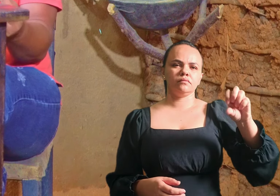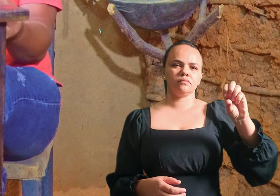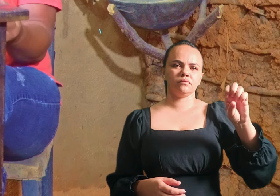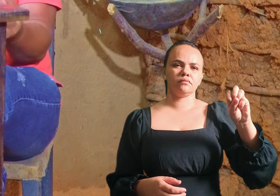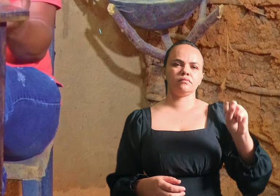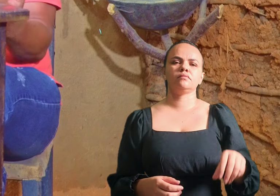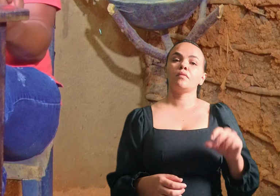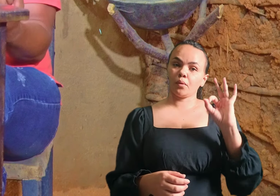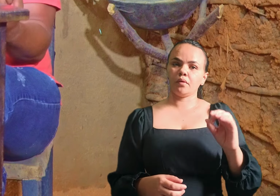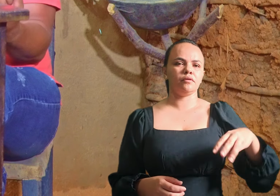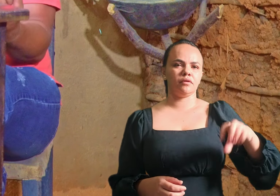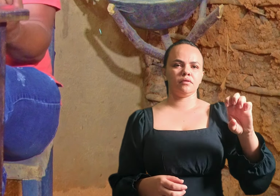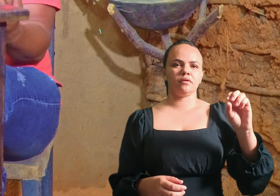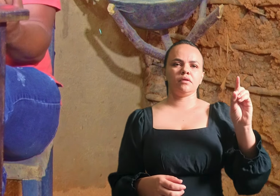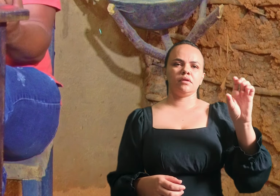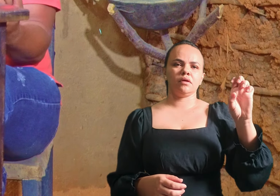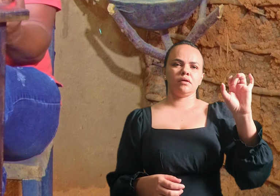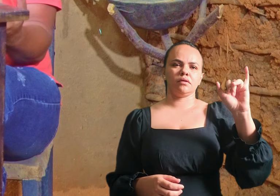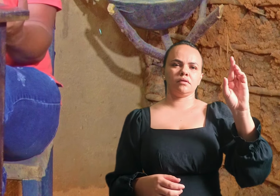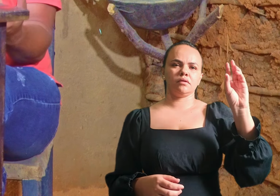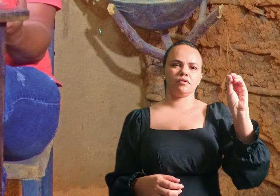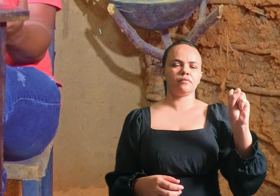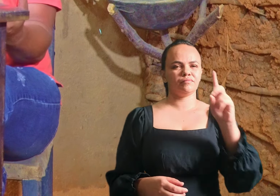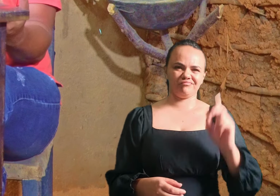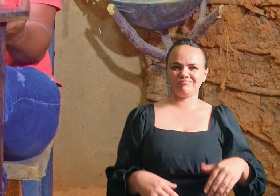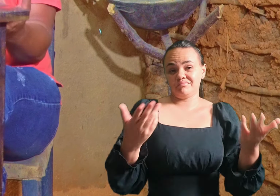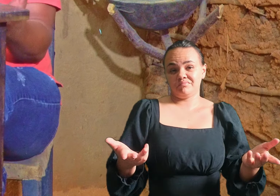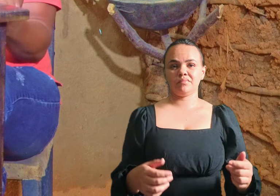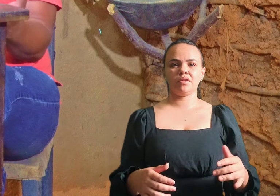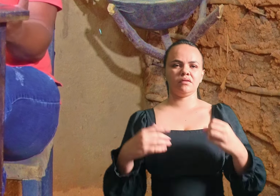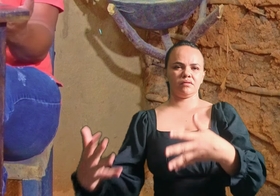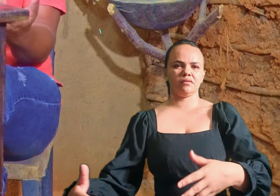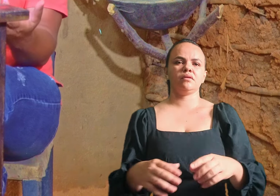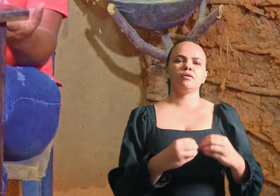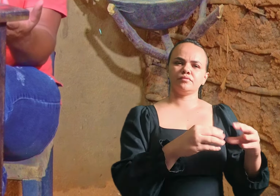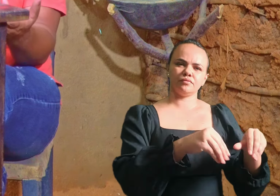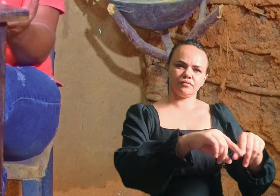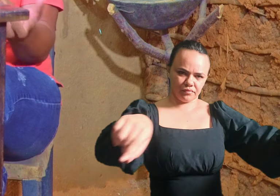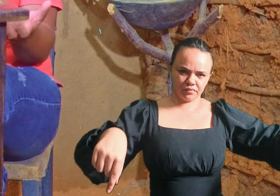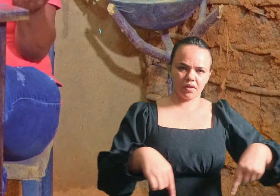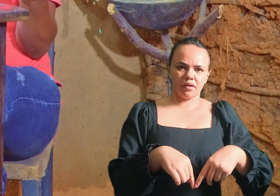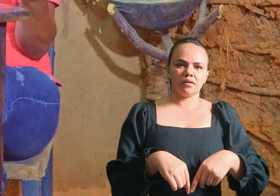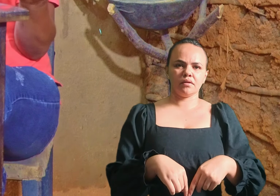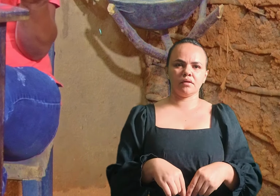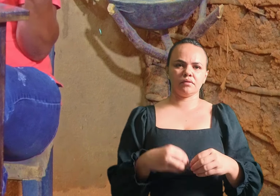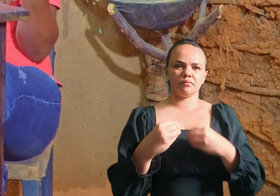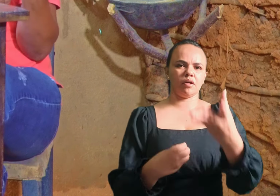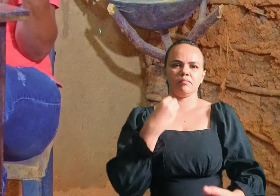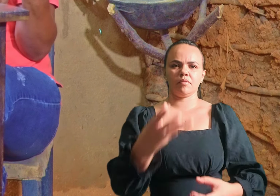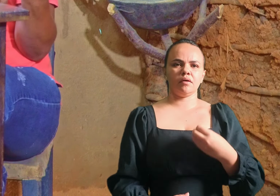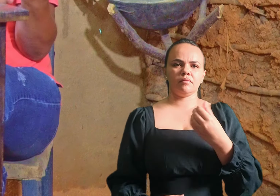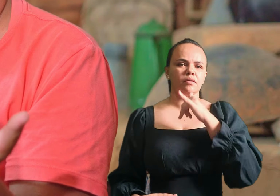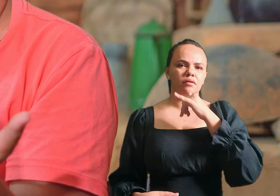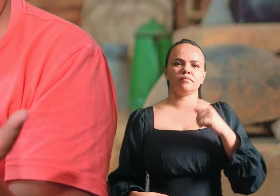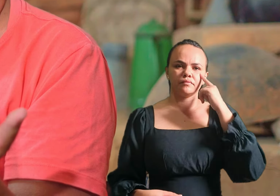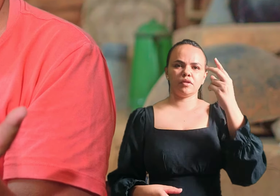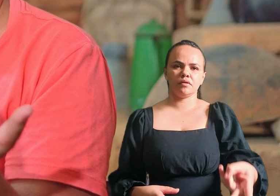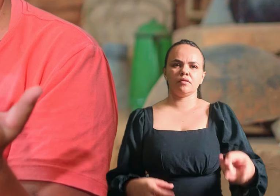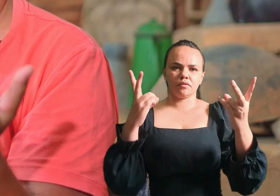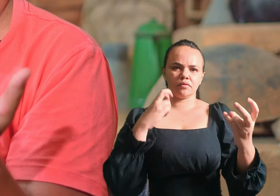como eu falei as doações que foram feitas dessas terras aqui nos arredores as sesmarias por exemplo se você pegar